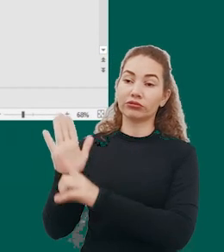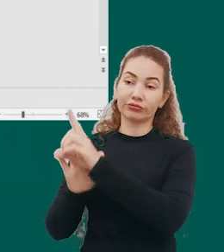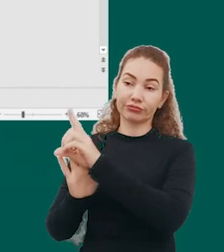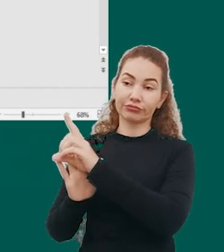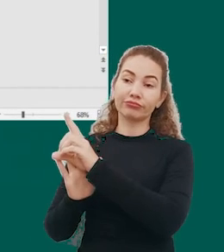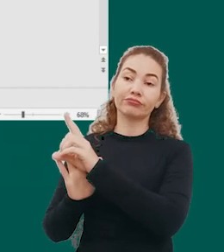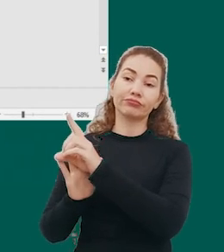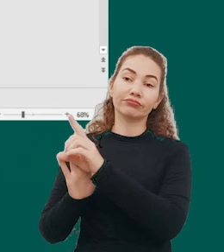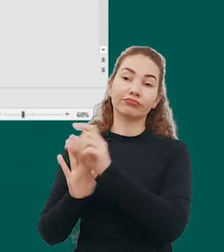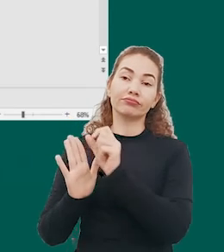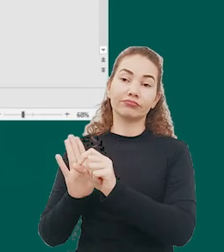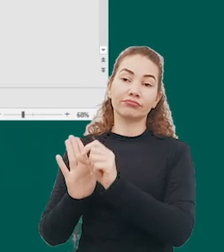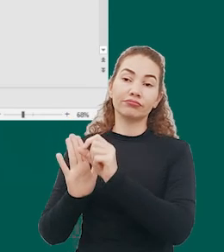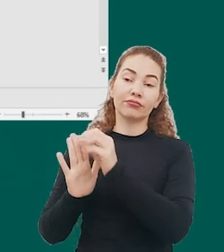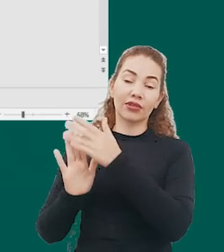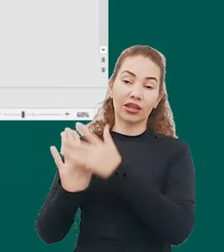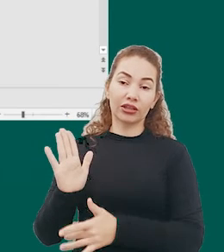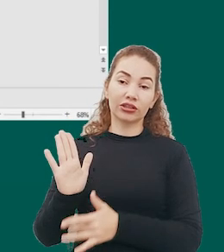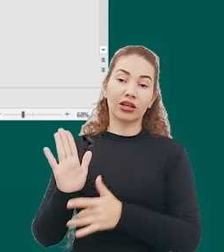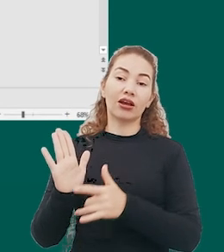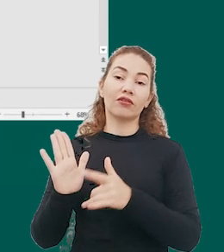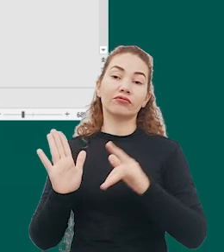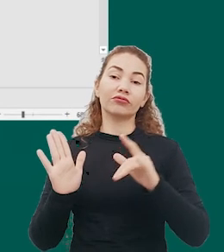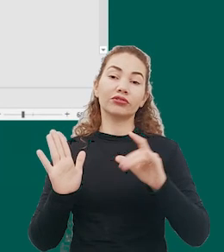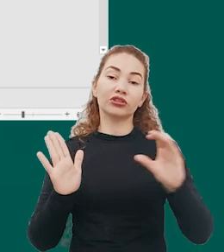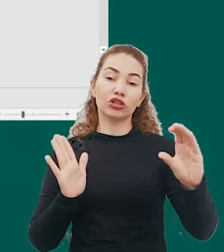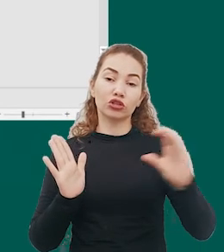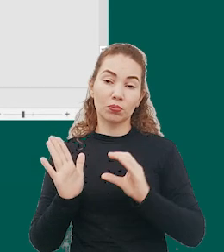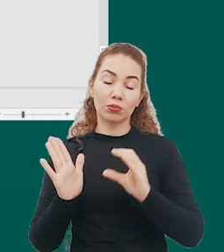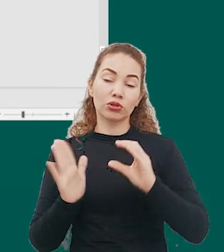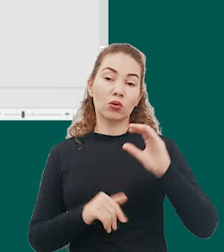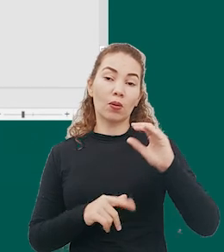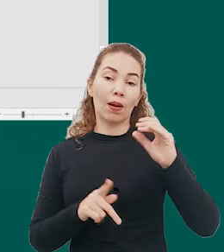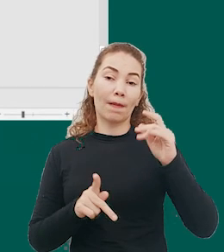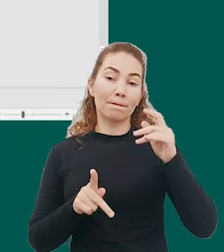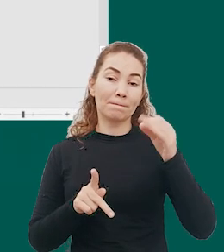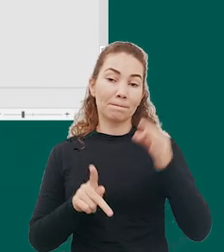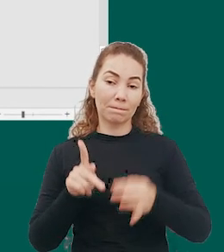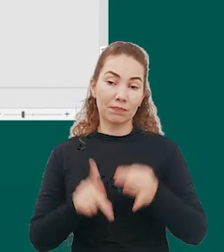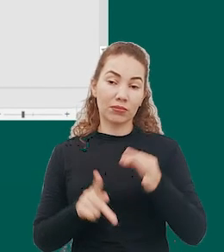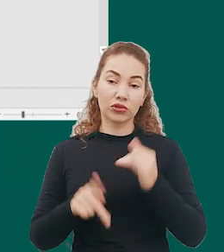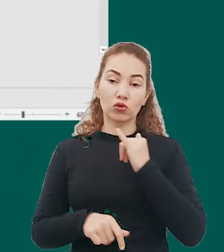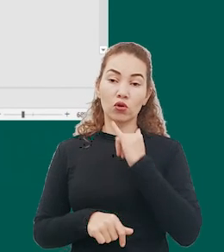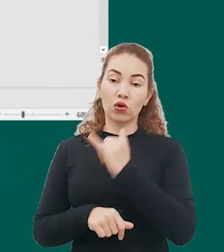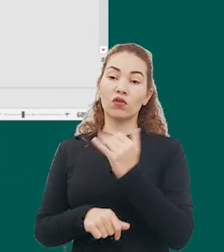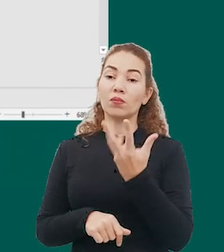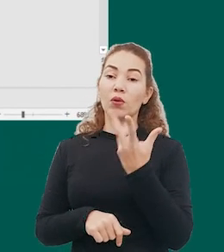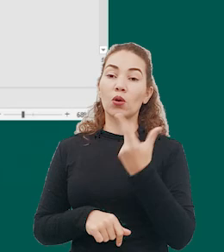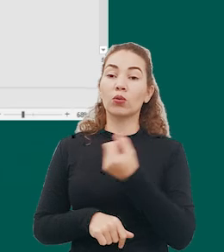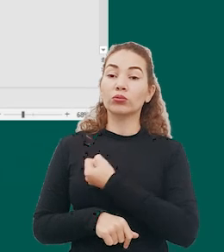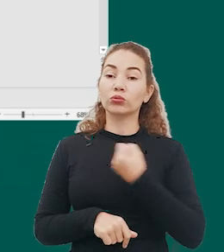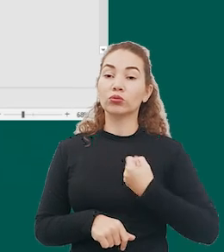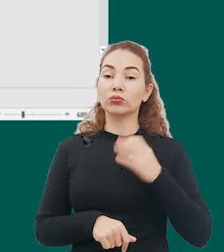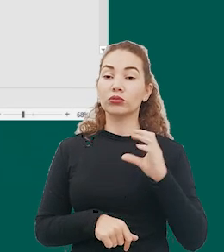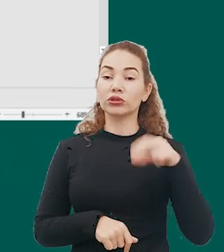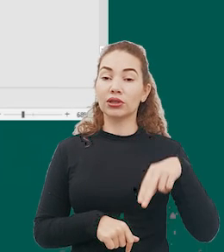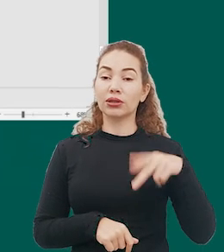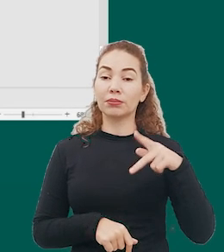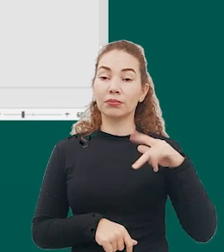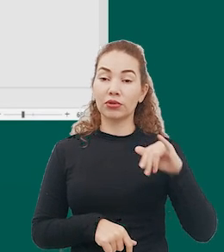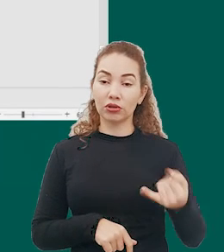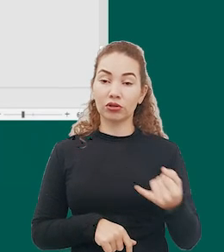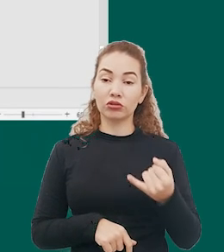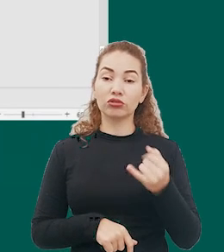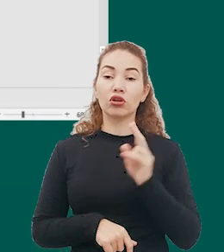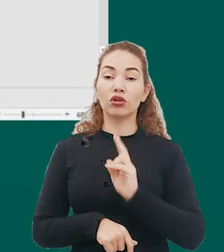de rendimentos tributáveis recebidos de pessoa jurídica, aonde eu vou informar o número do meu CNPJ